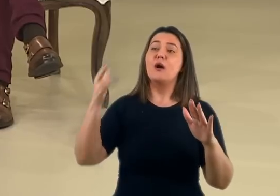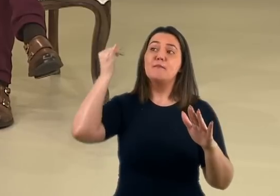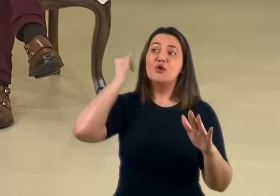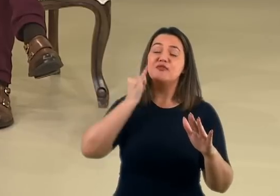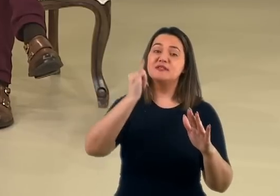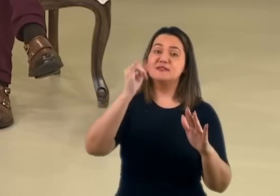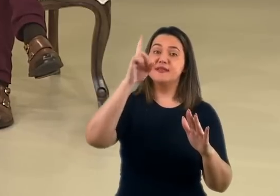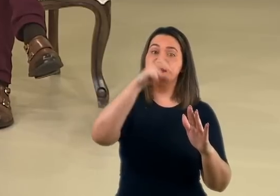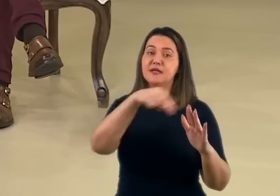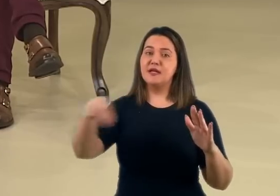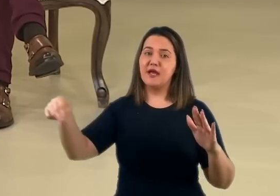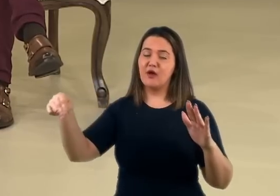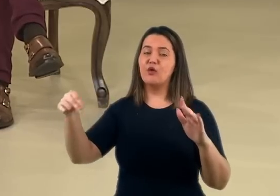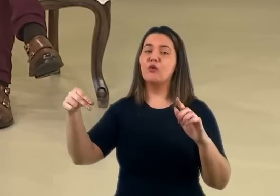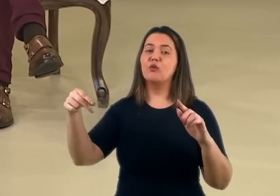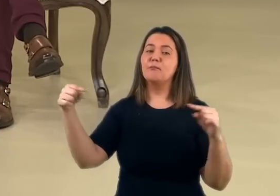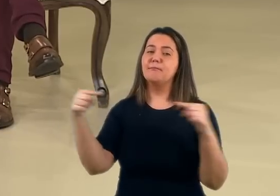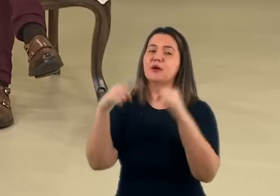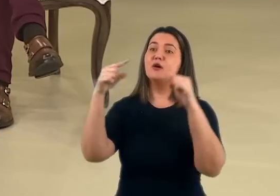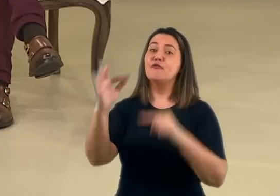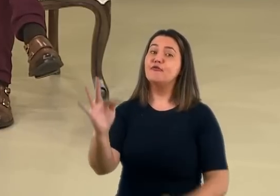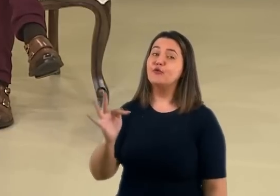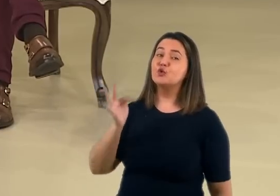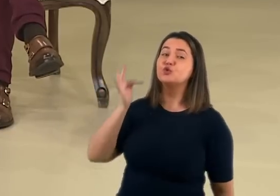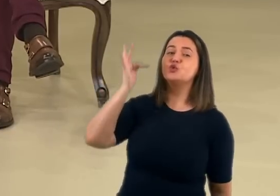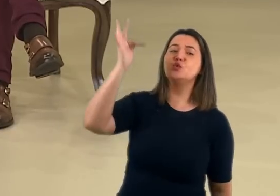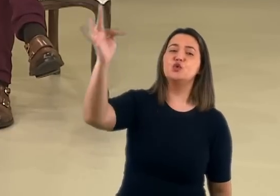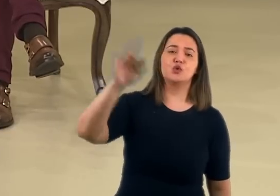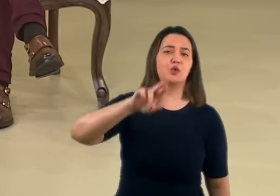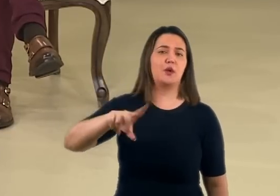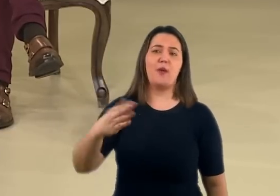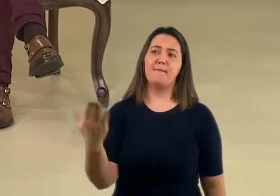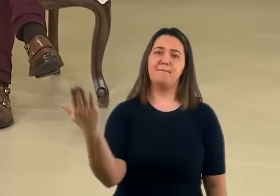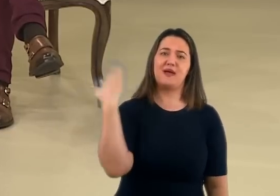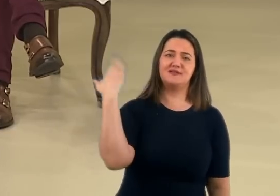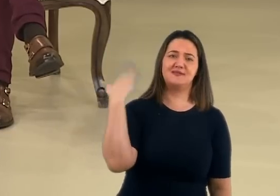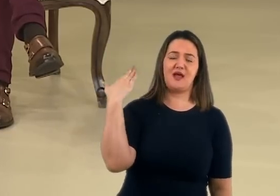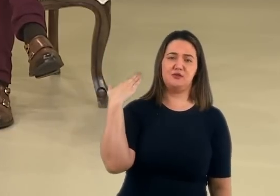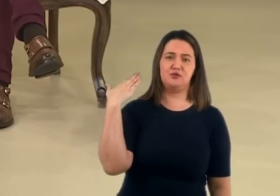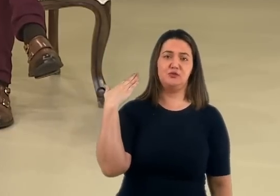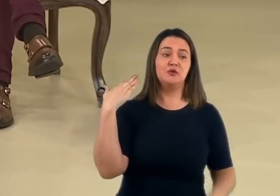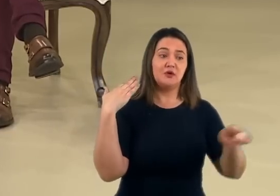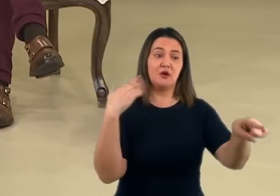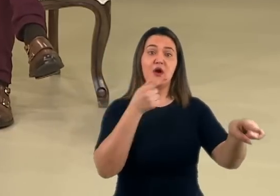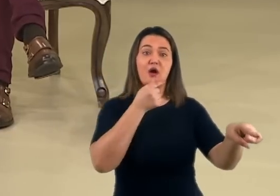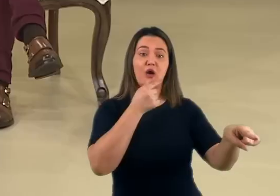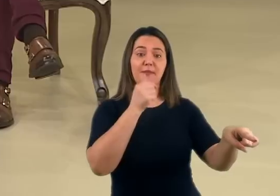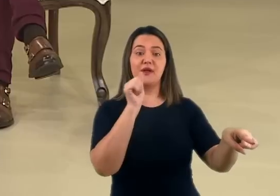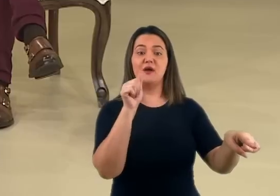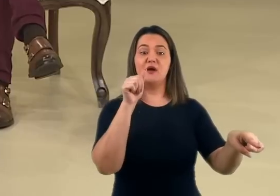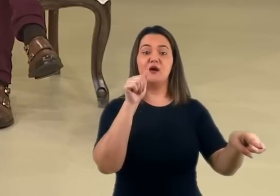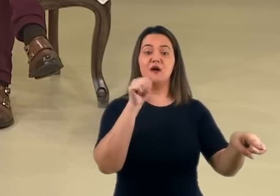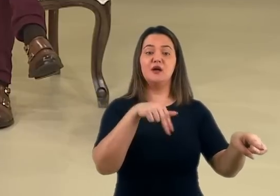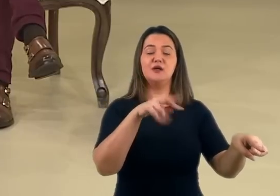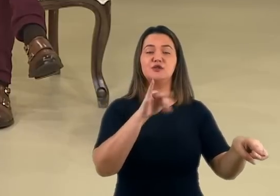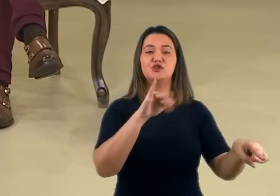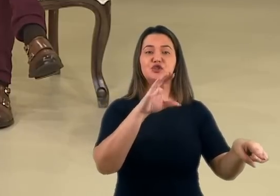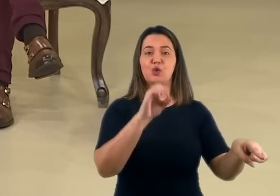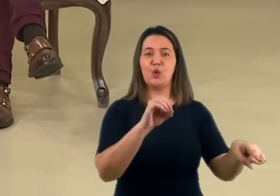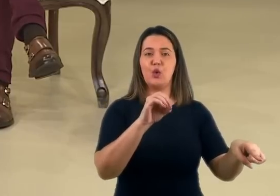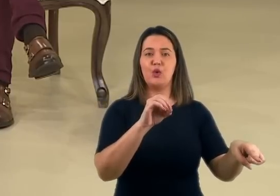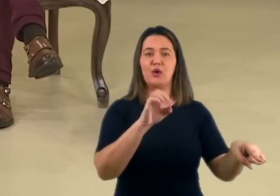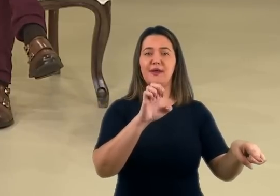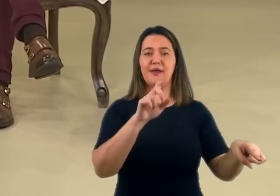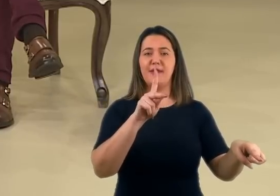capítulo 8, verso 13, que fala da abominação da desolação. Ou seja, se Daniel estivesse